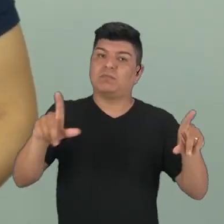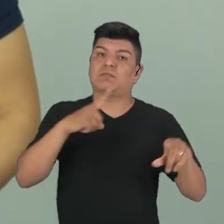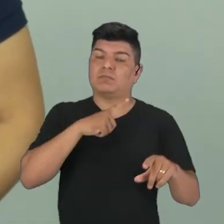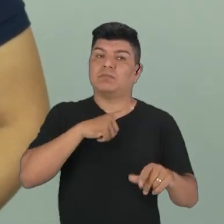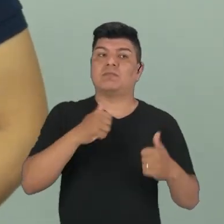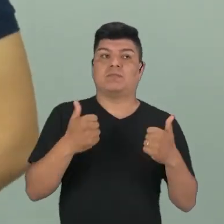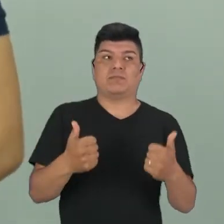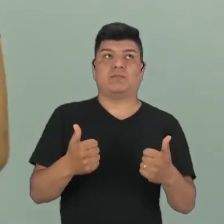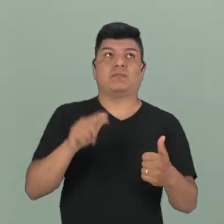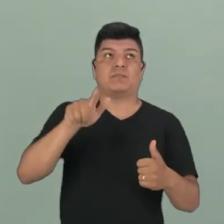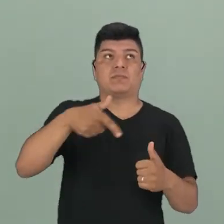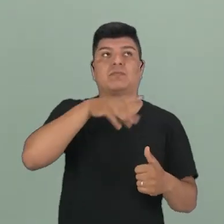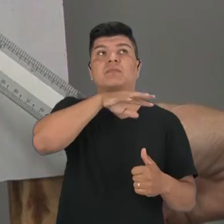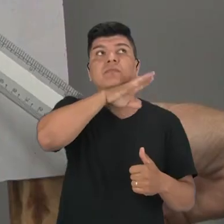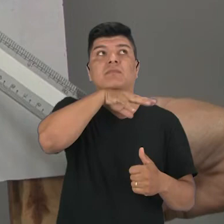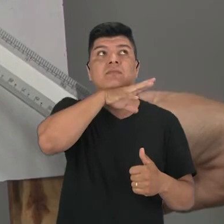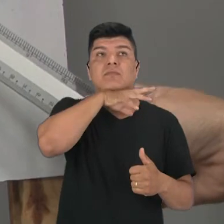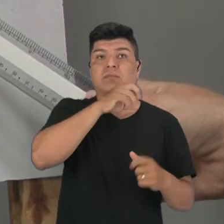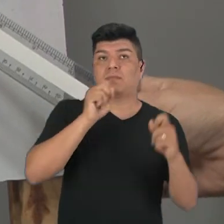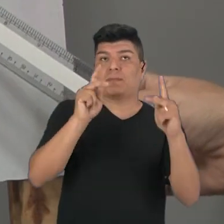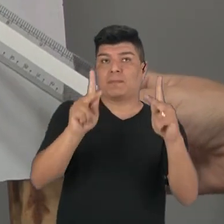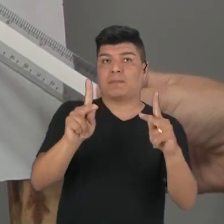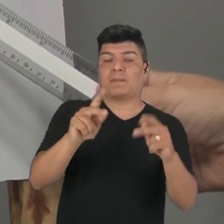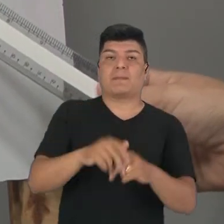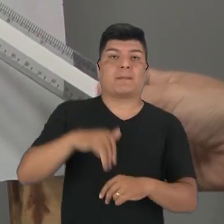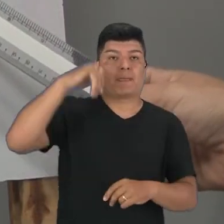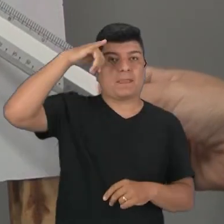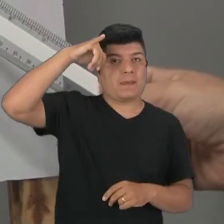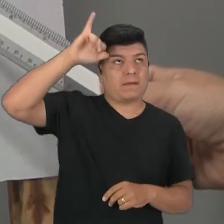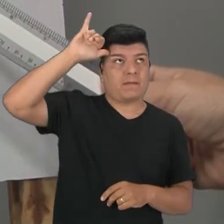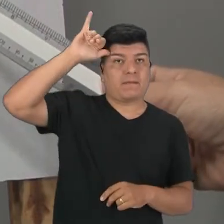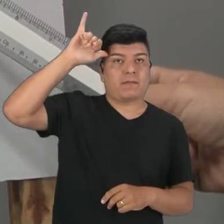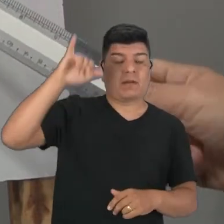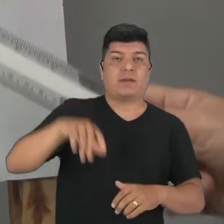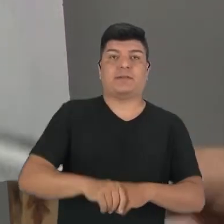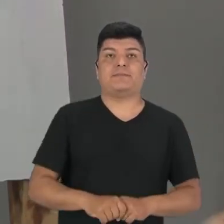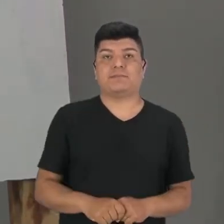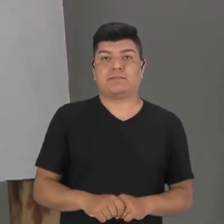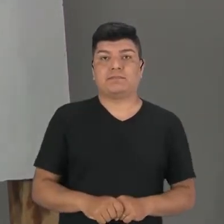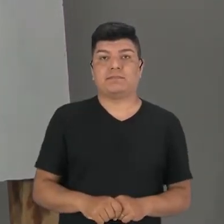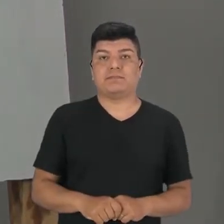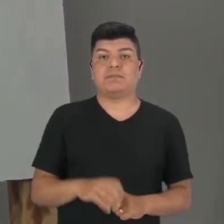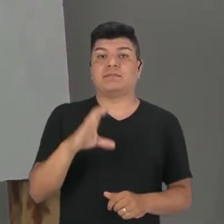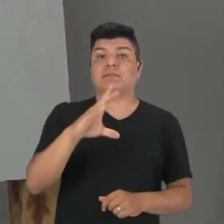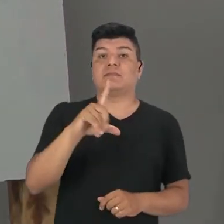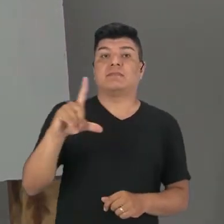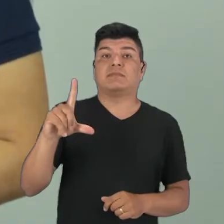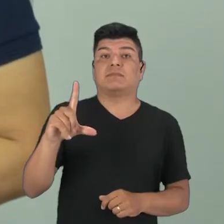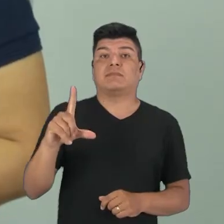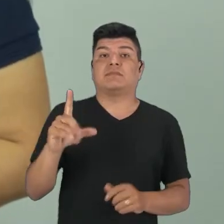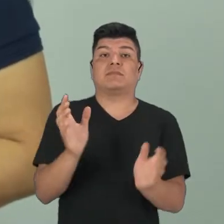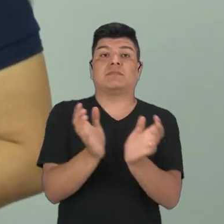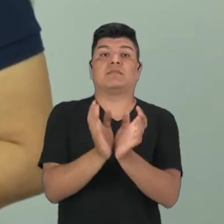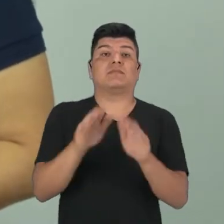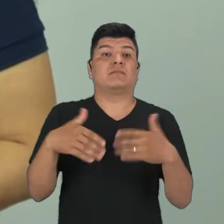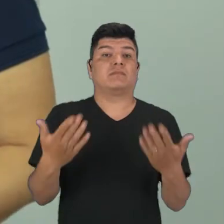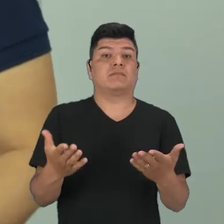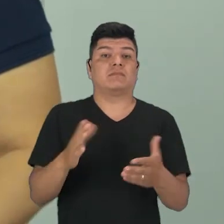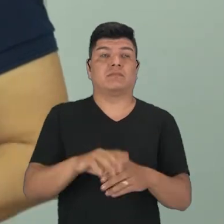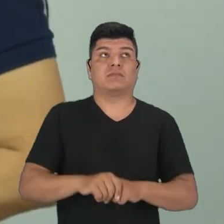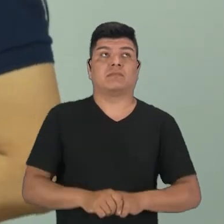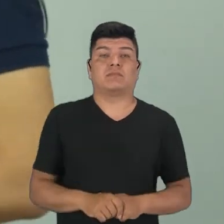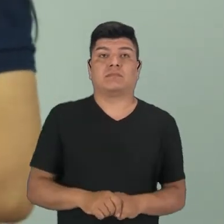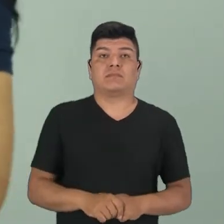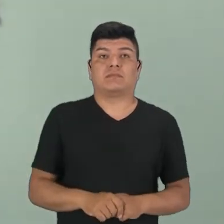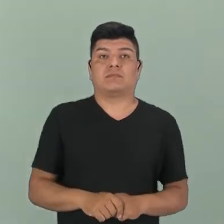Vamos para o próximo animal aqui ó a vaca vaca classificados no grupo 21